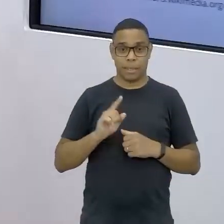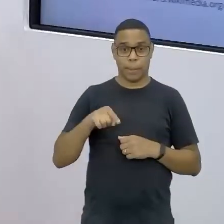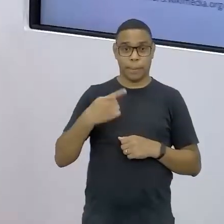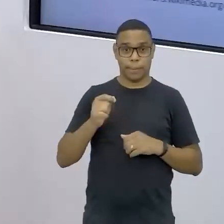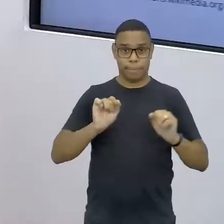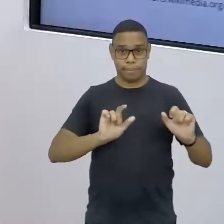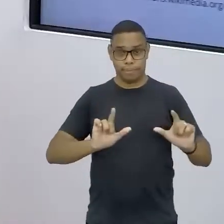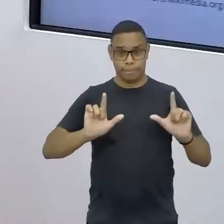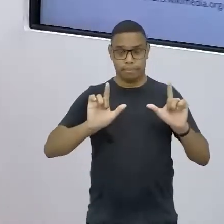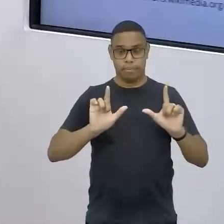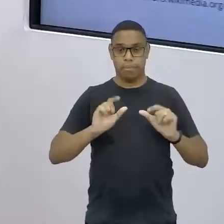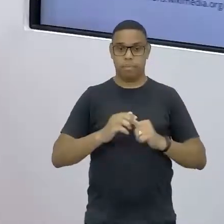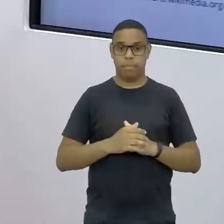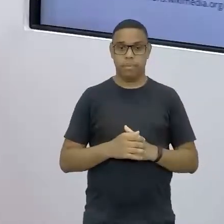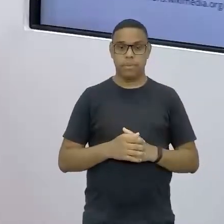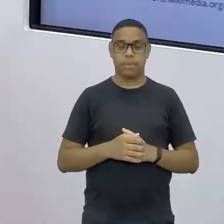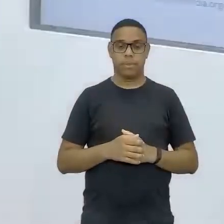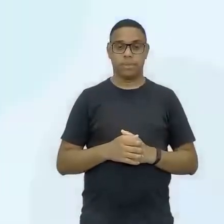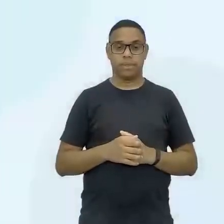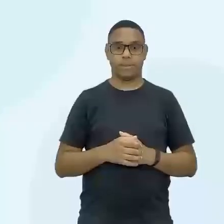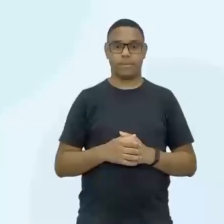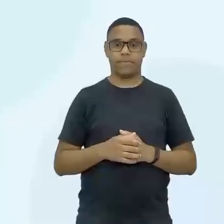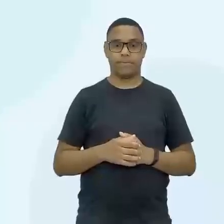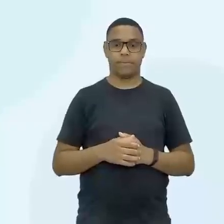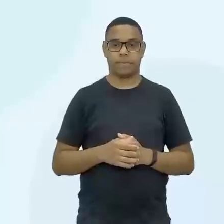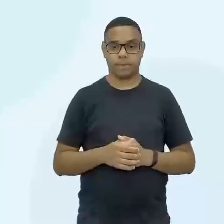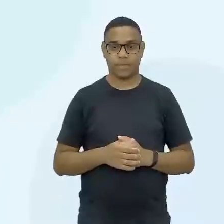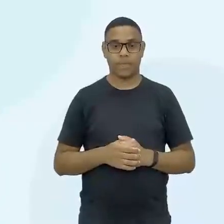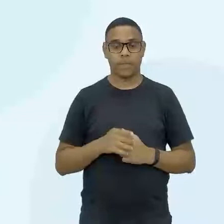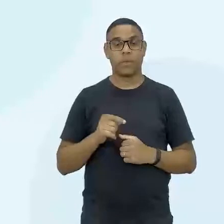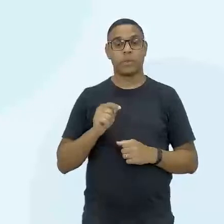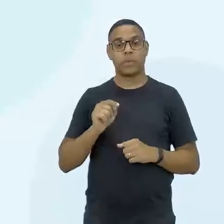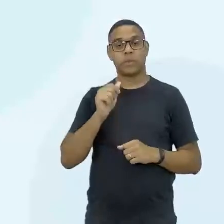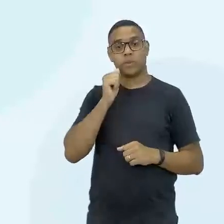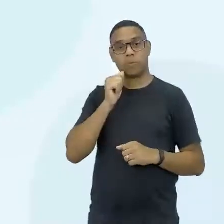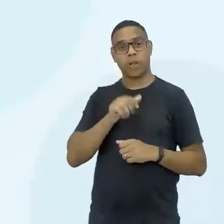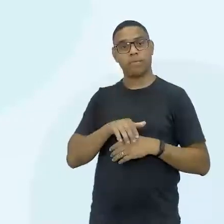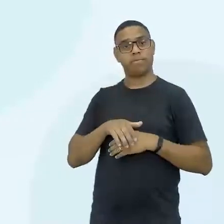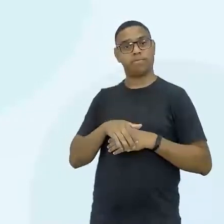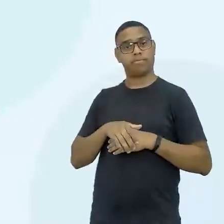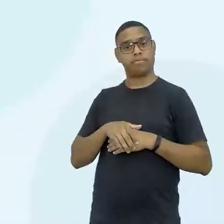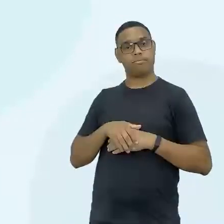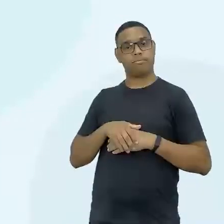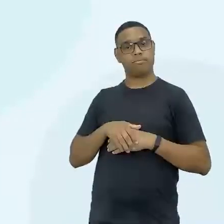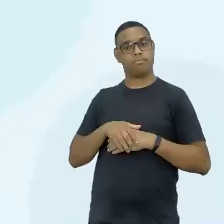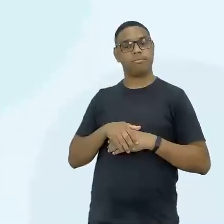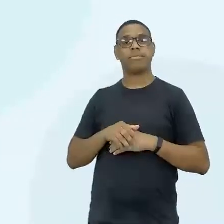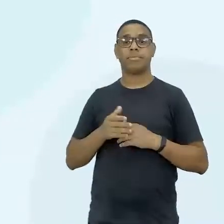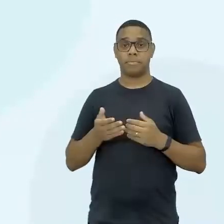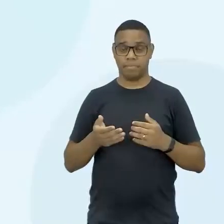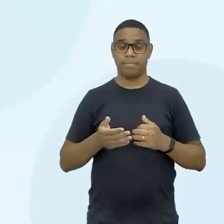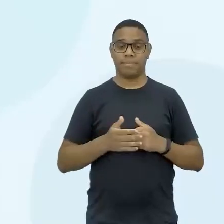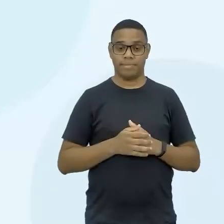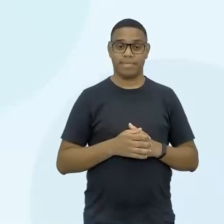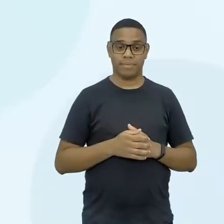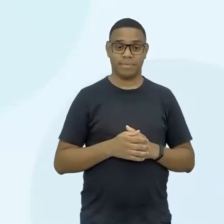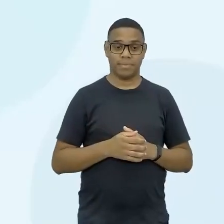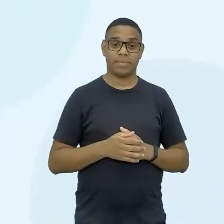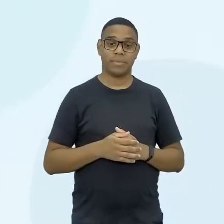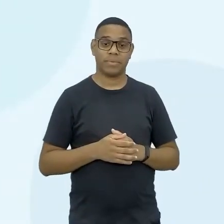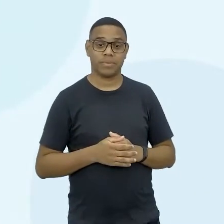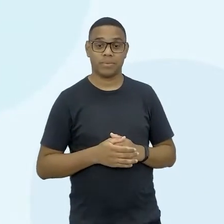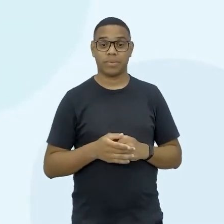próxima imagem. A nossa querida salve, salve, Mona Lisa. Bom, eu